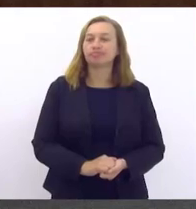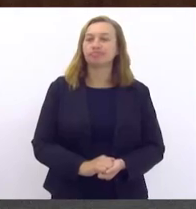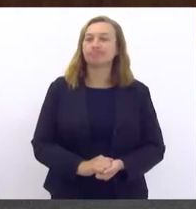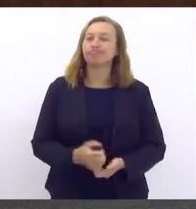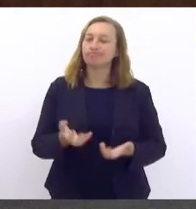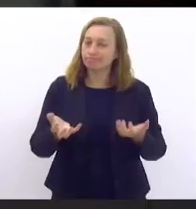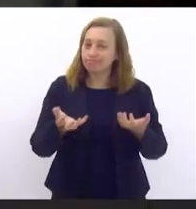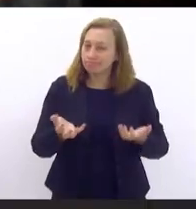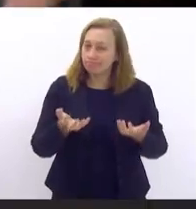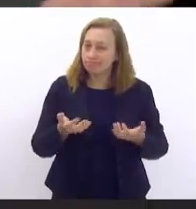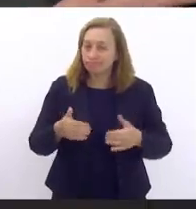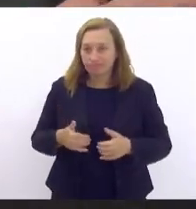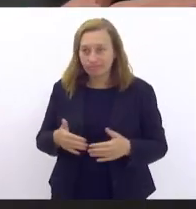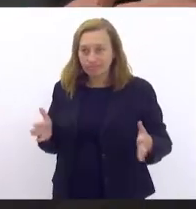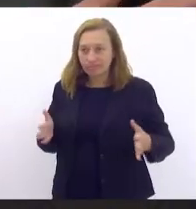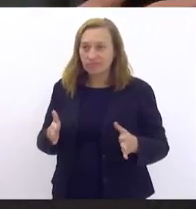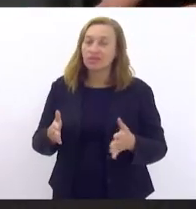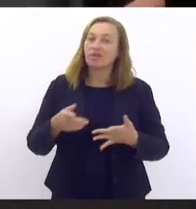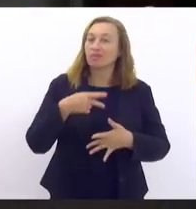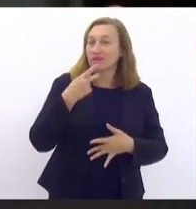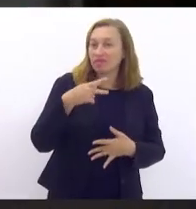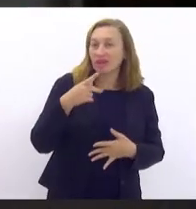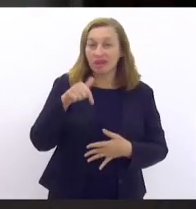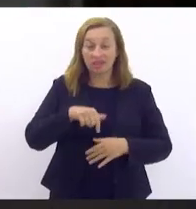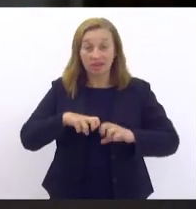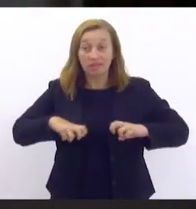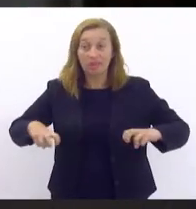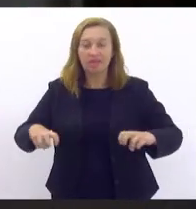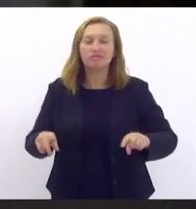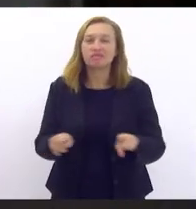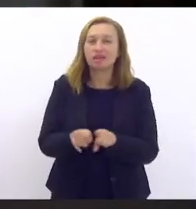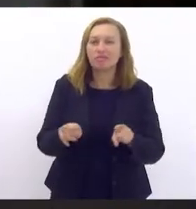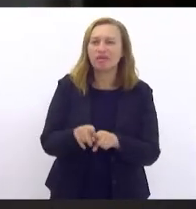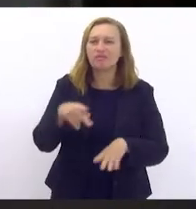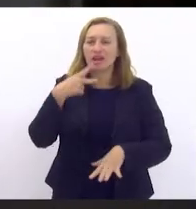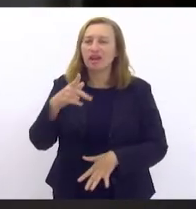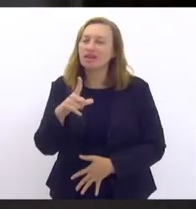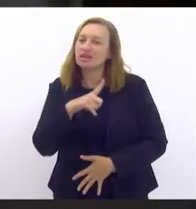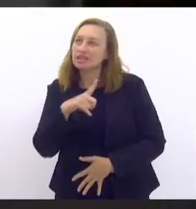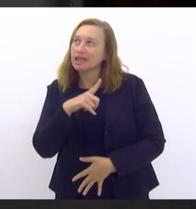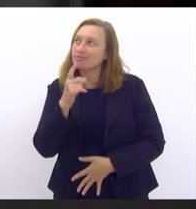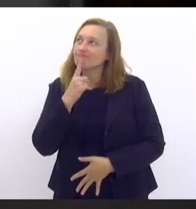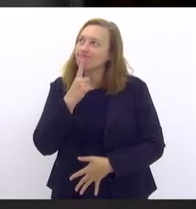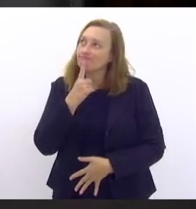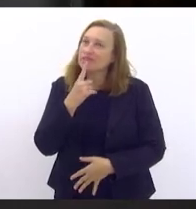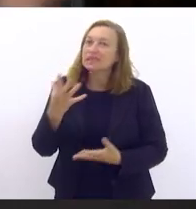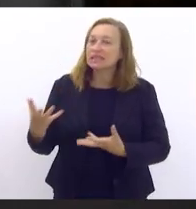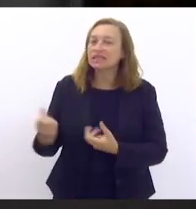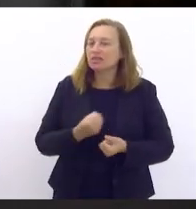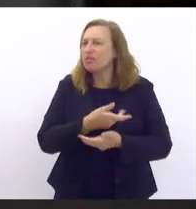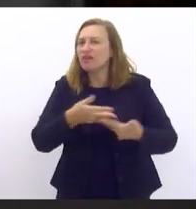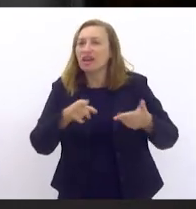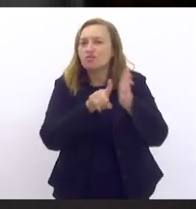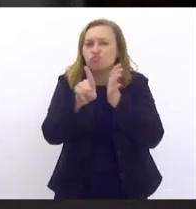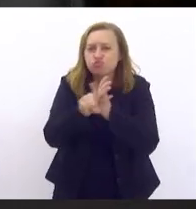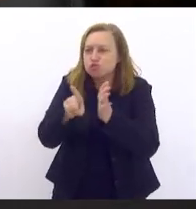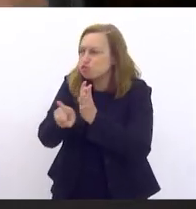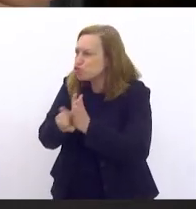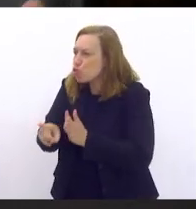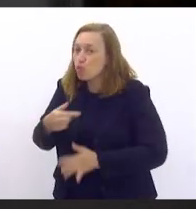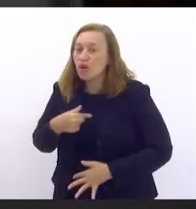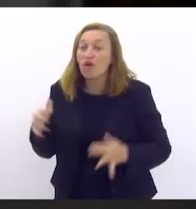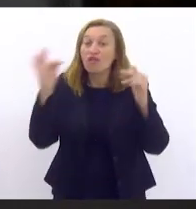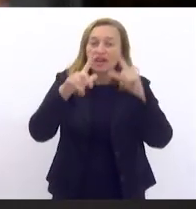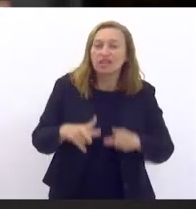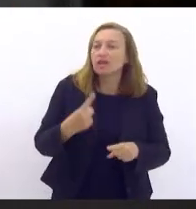queria abrir Claro para comentários aqui da mesa né E também dizer que a gente tem a gente recebeu muitas perguntas eu fico muito feliz